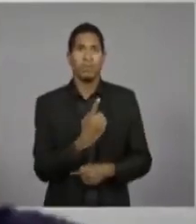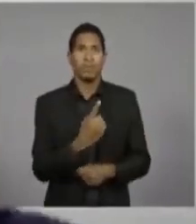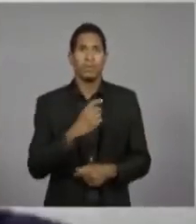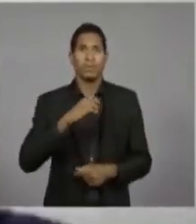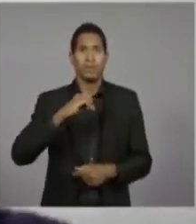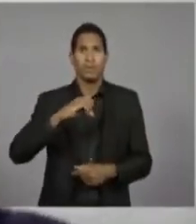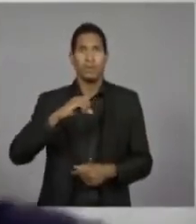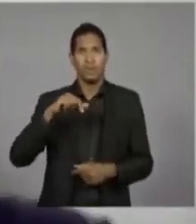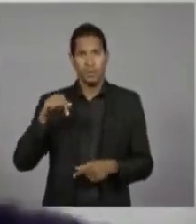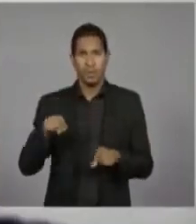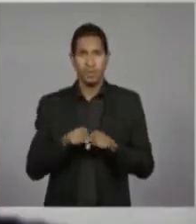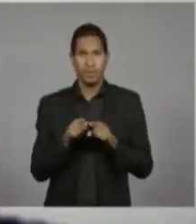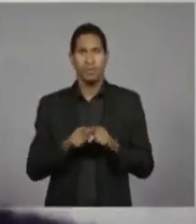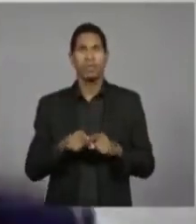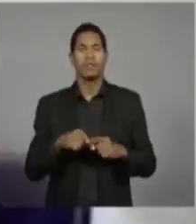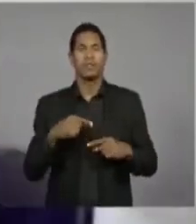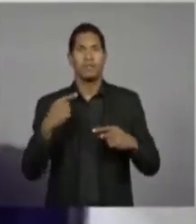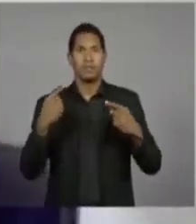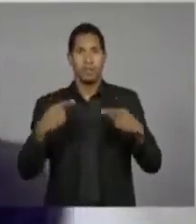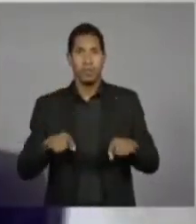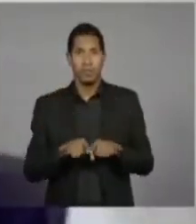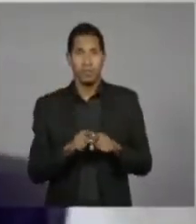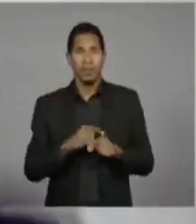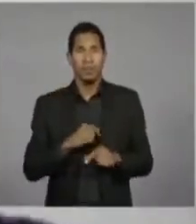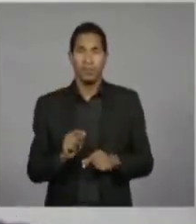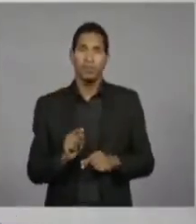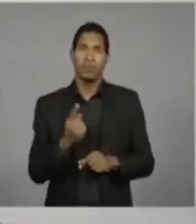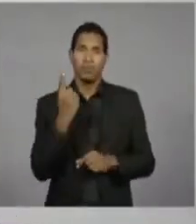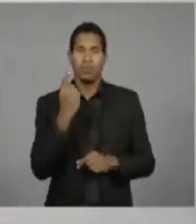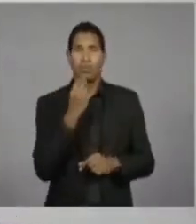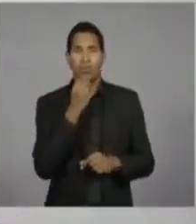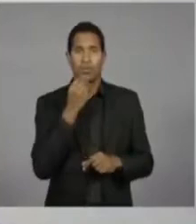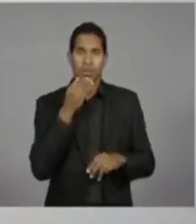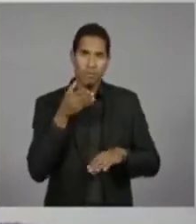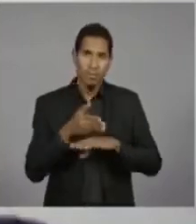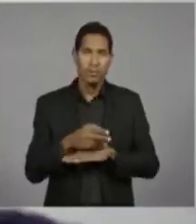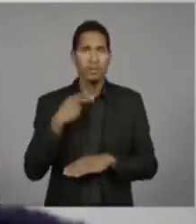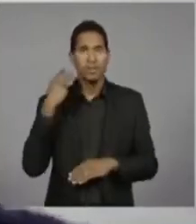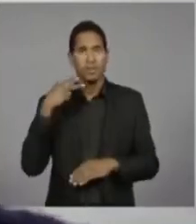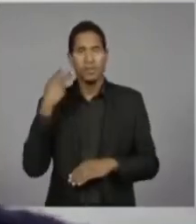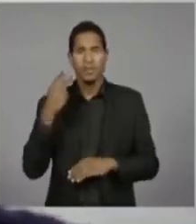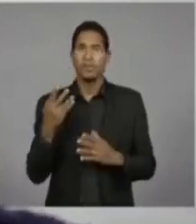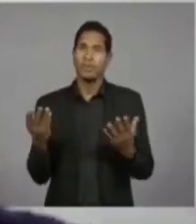1.997 pessoas disputando um espaço para se apresentar como candidatos a vereador.